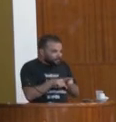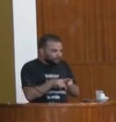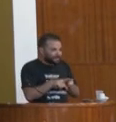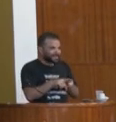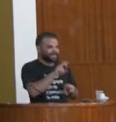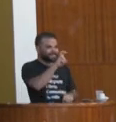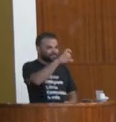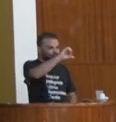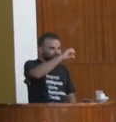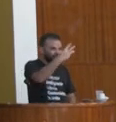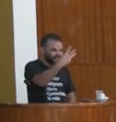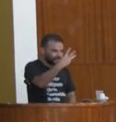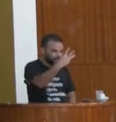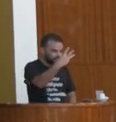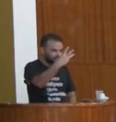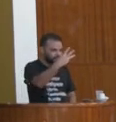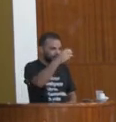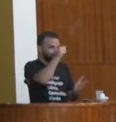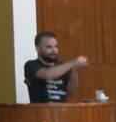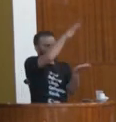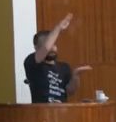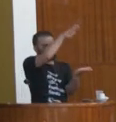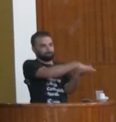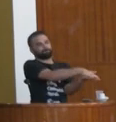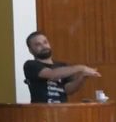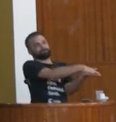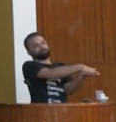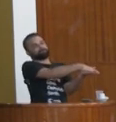infração nessas empresas.